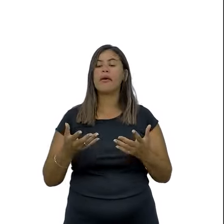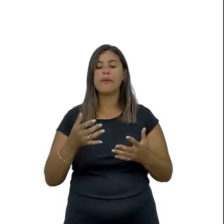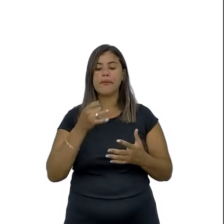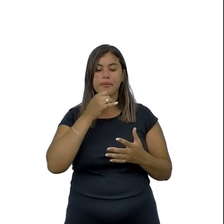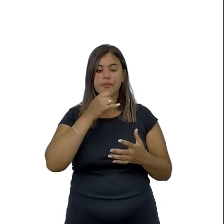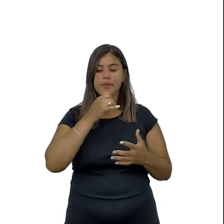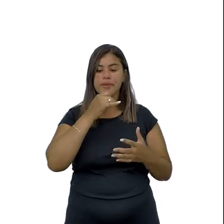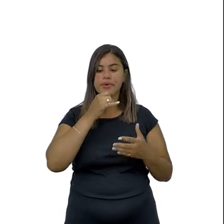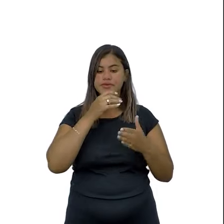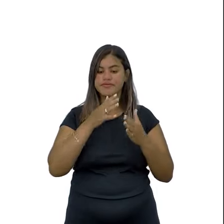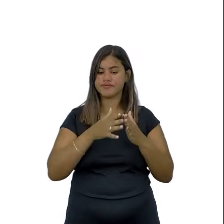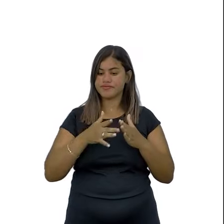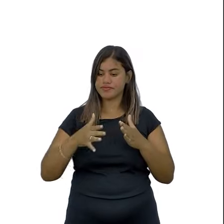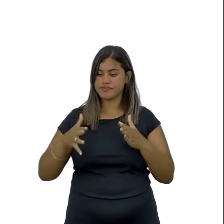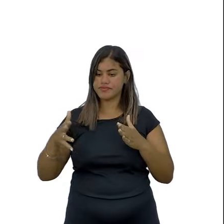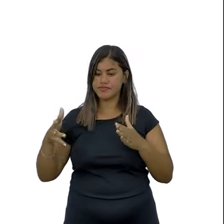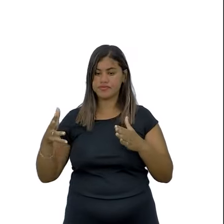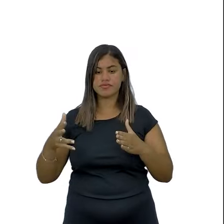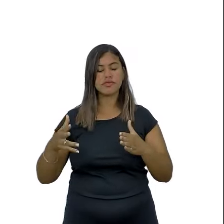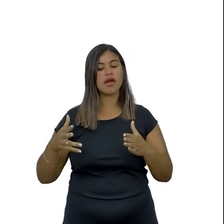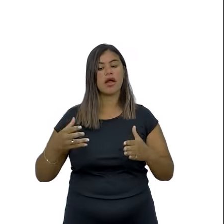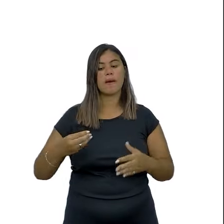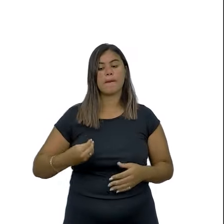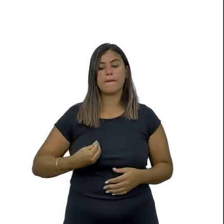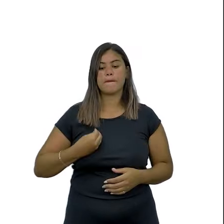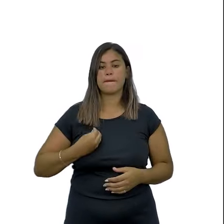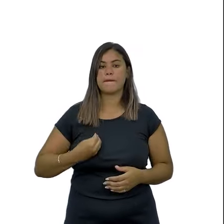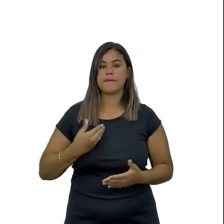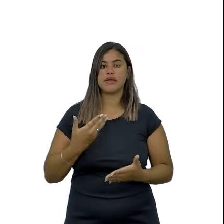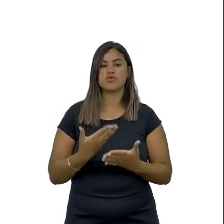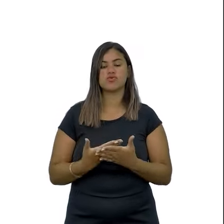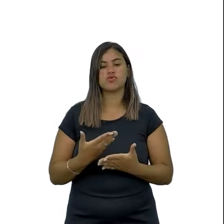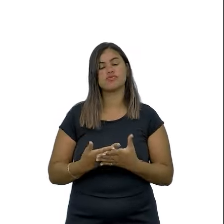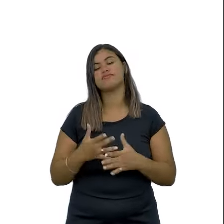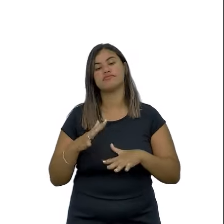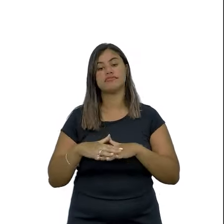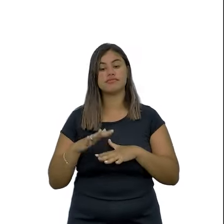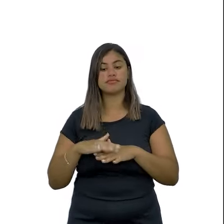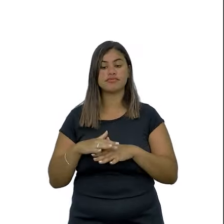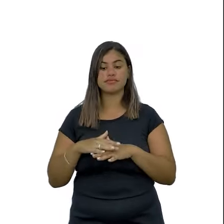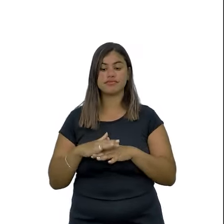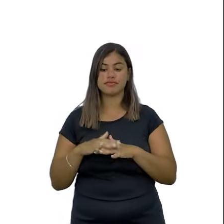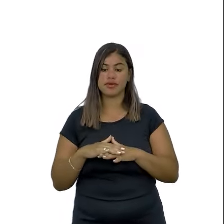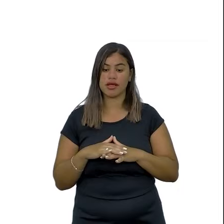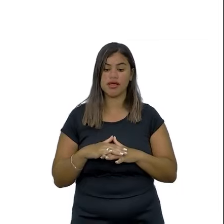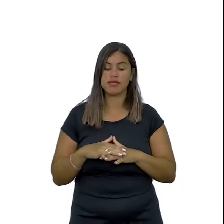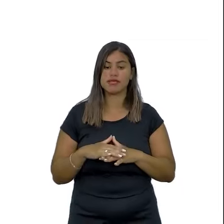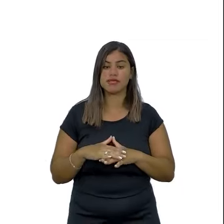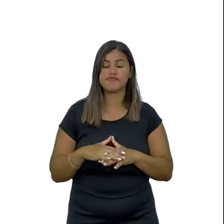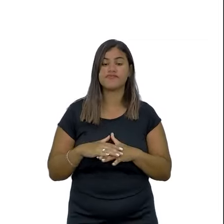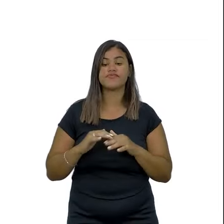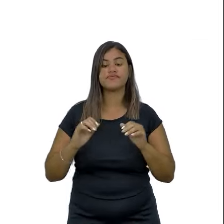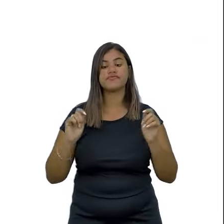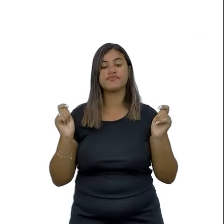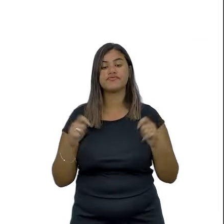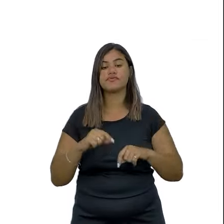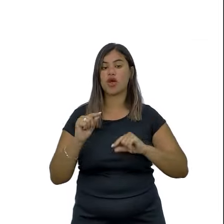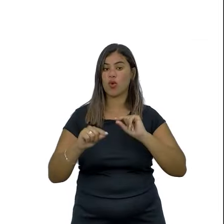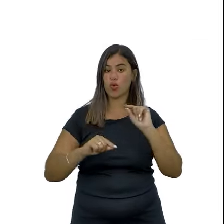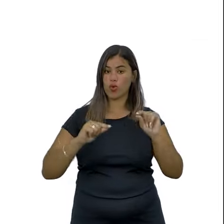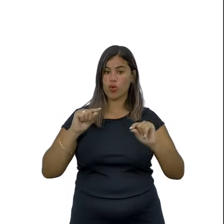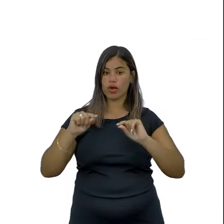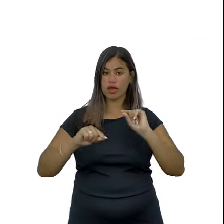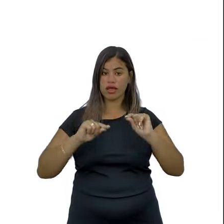durante momentos diferentes da aula de matemática. E isso possibilita, contribui